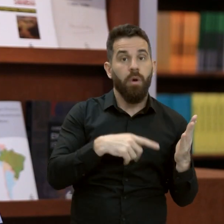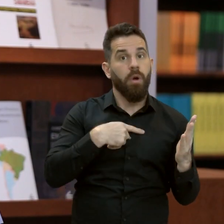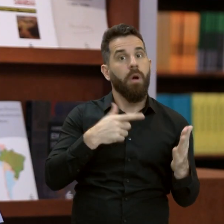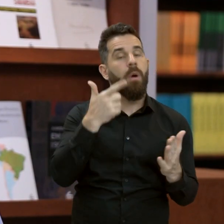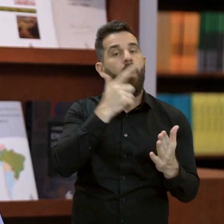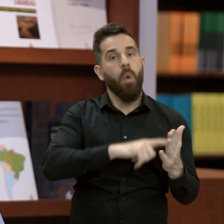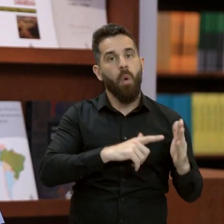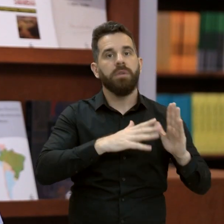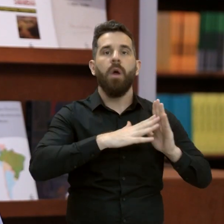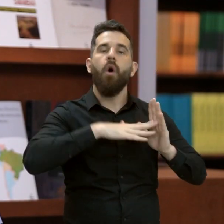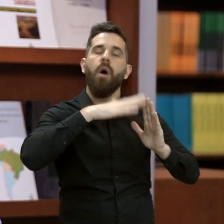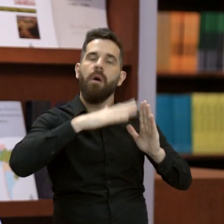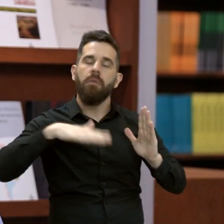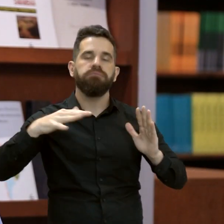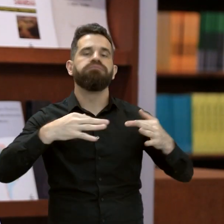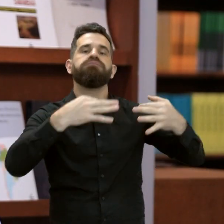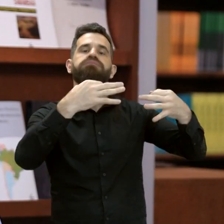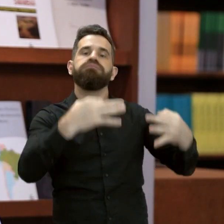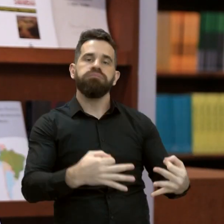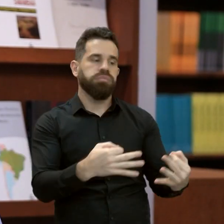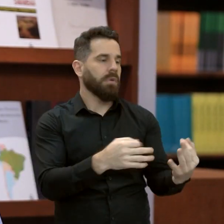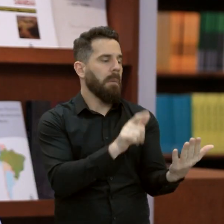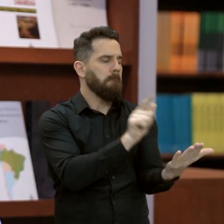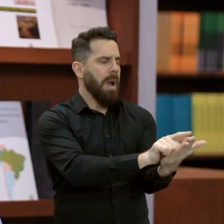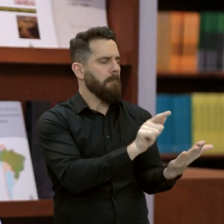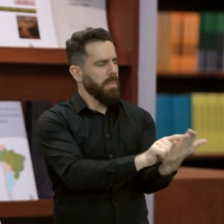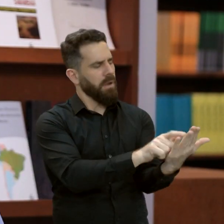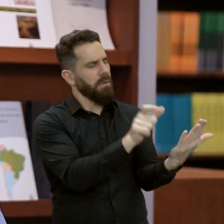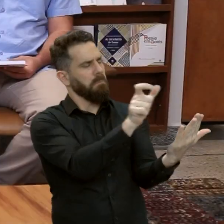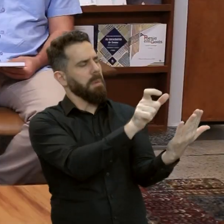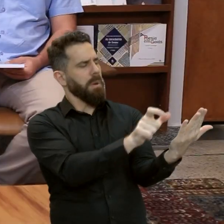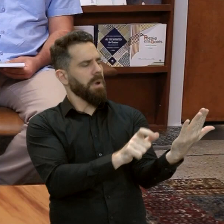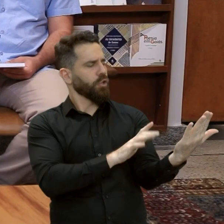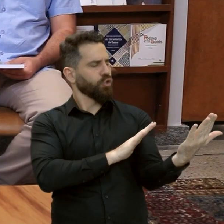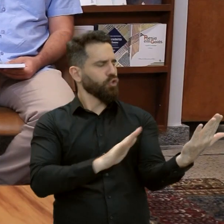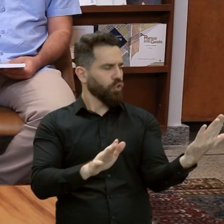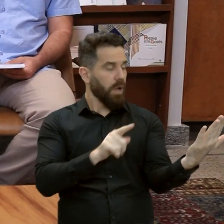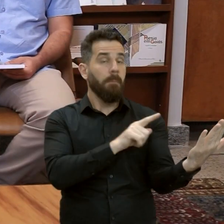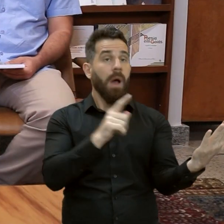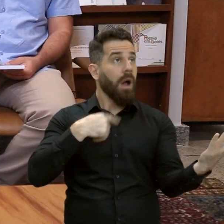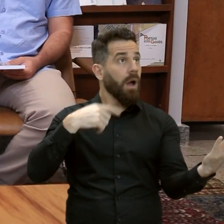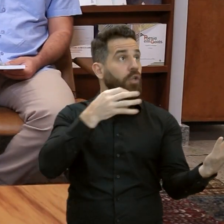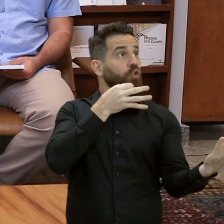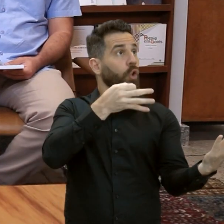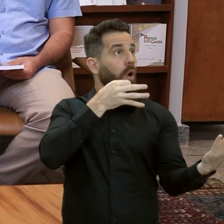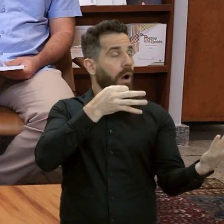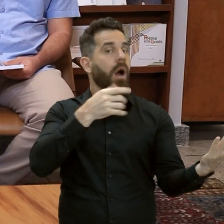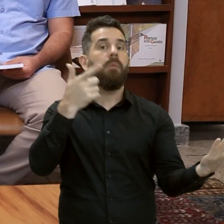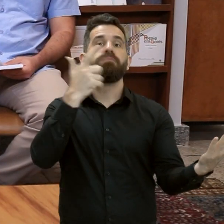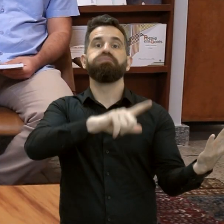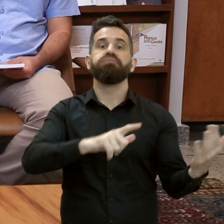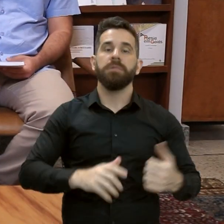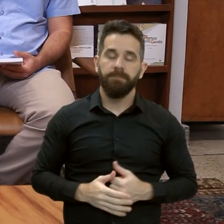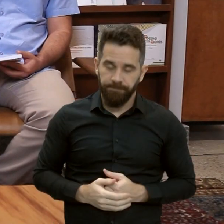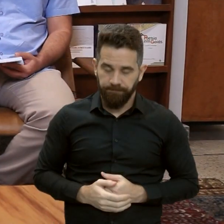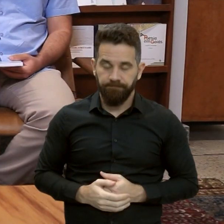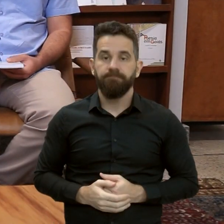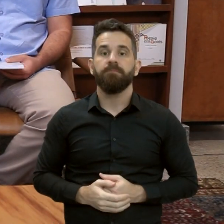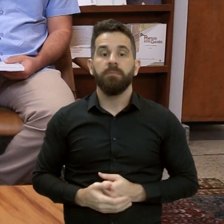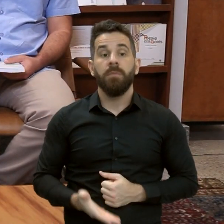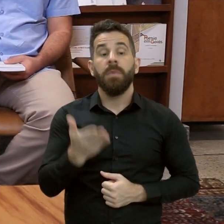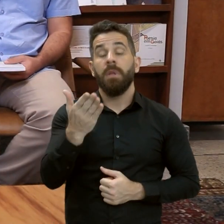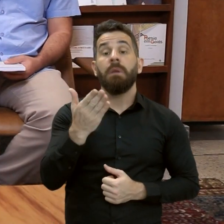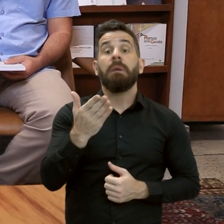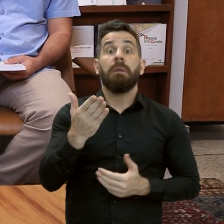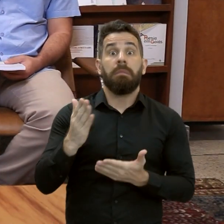dá corpo ao poema que na página é apenas uma potencialidade. E você, no seu livro, você apresenta essa